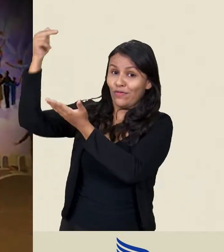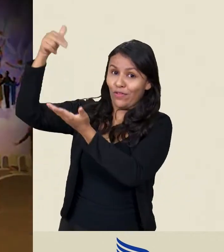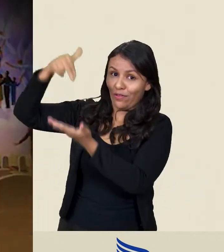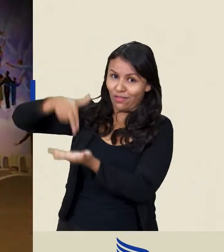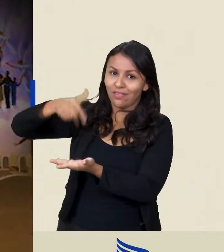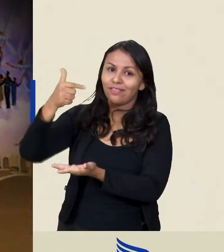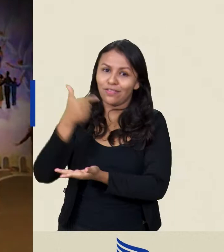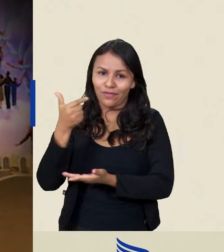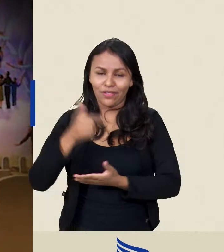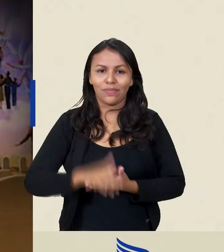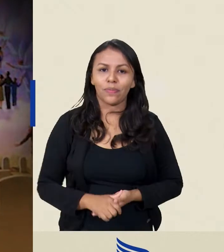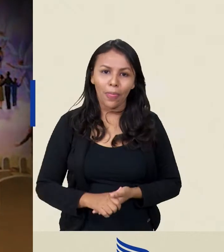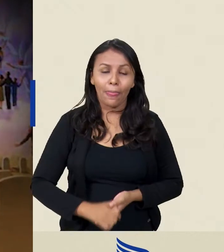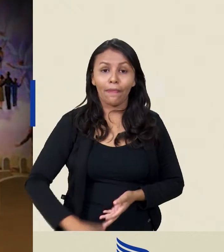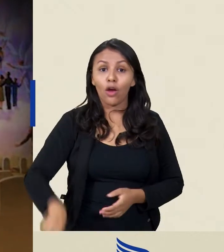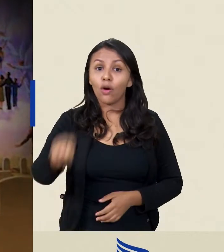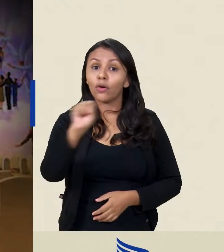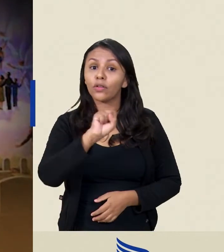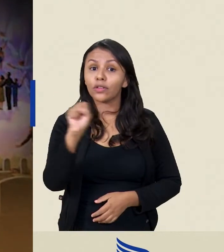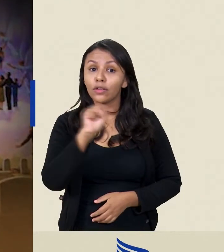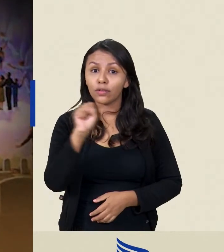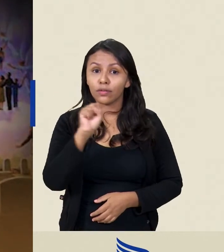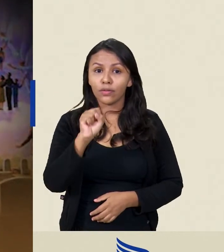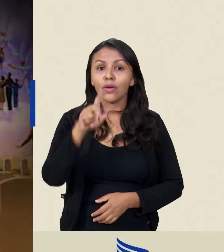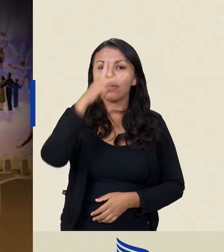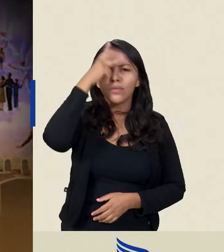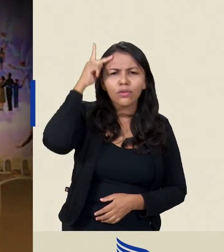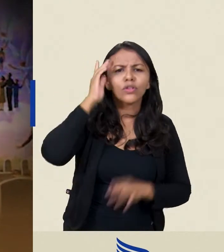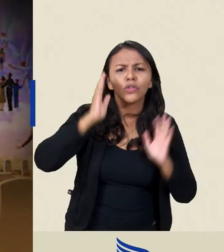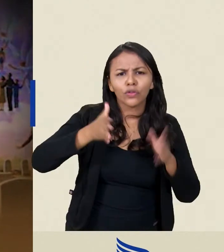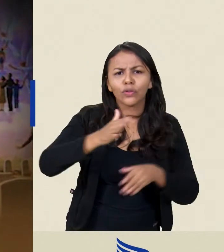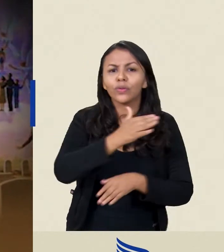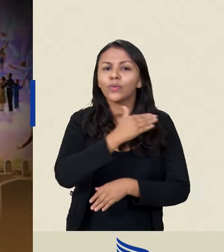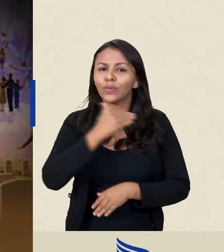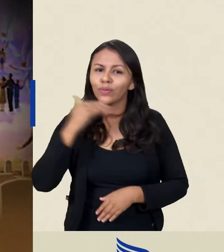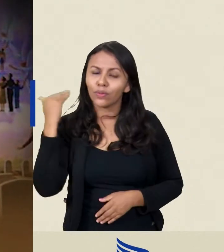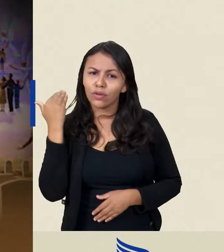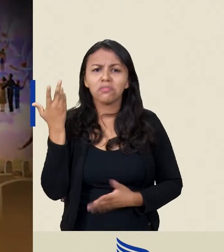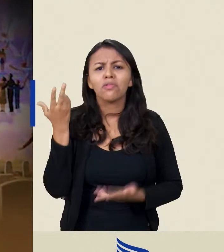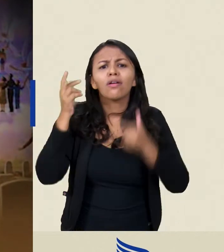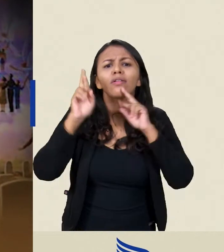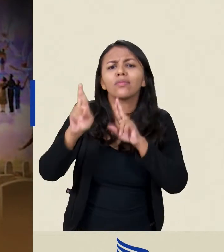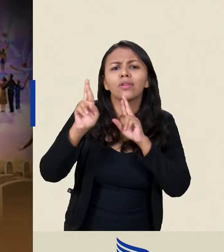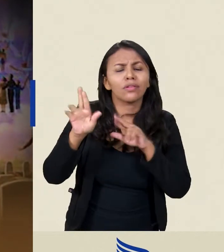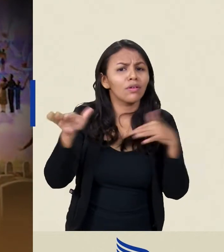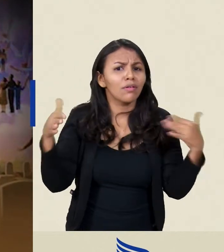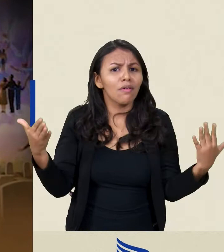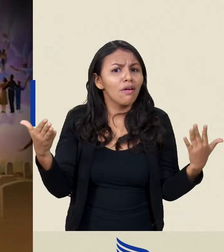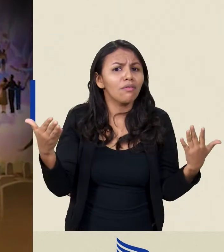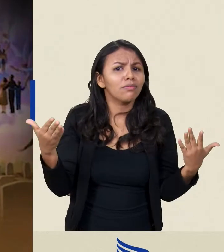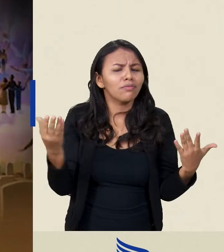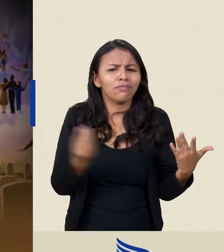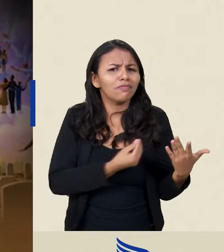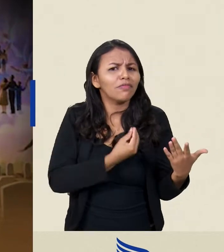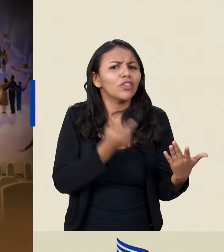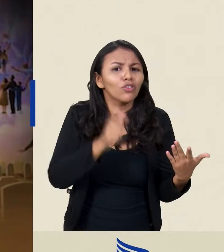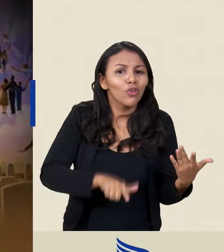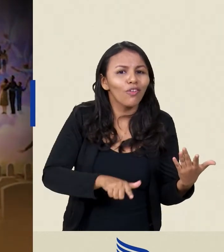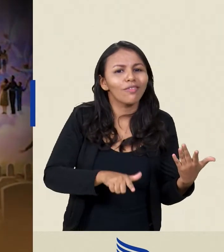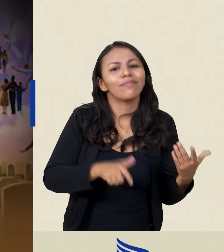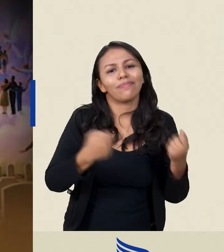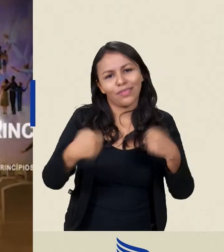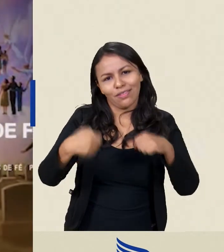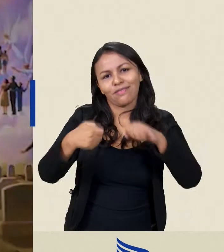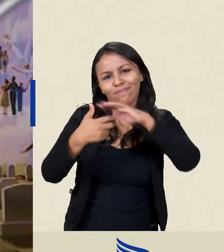Oitavo, para os que provaram o sono da morte, a única esperança de viver novamente é através